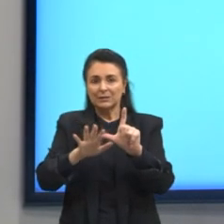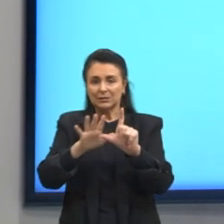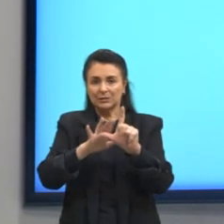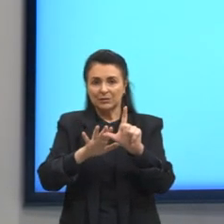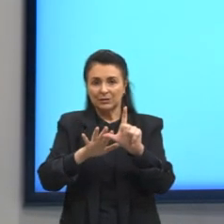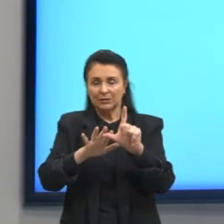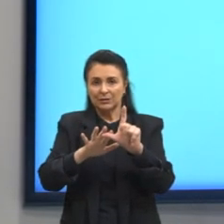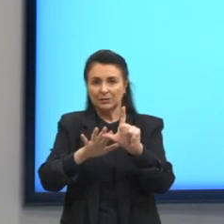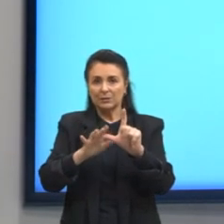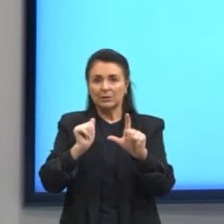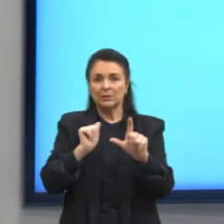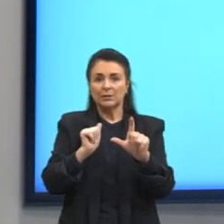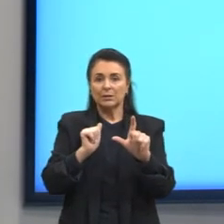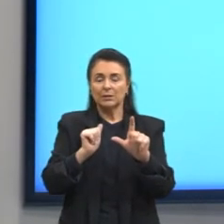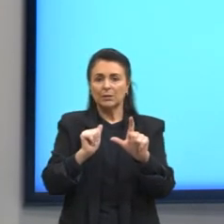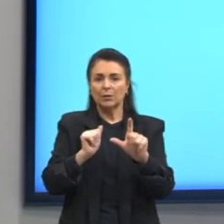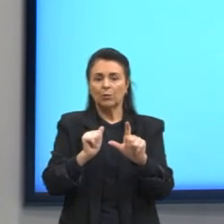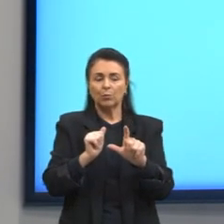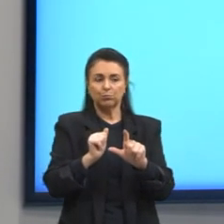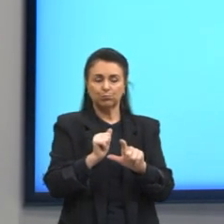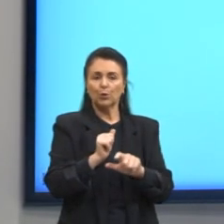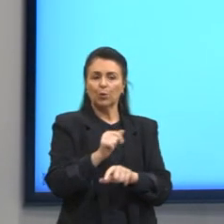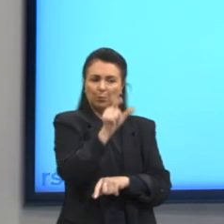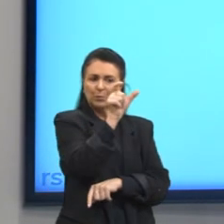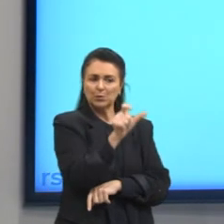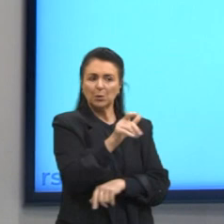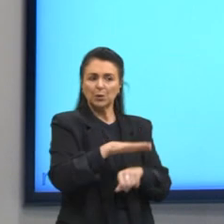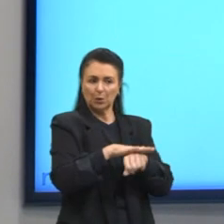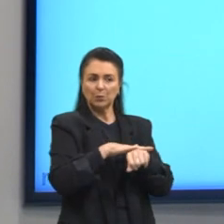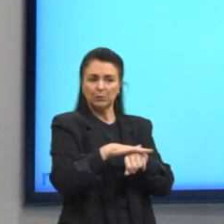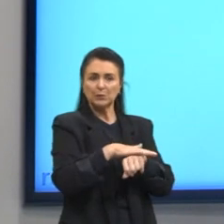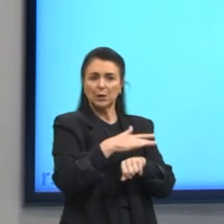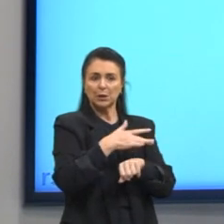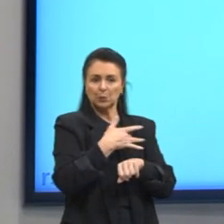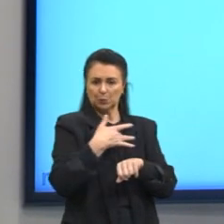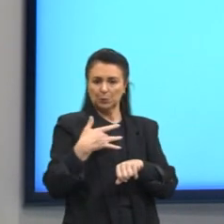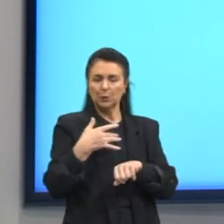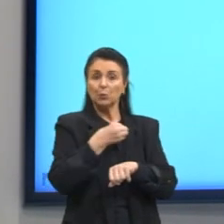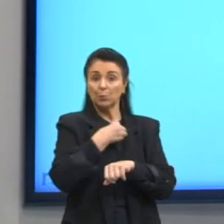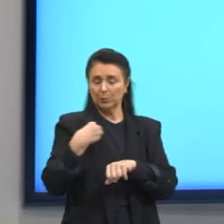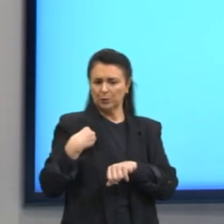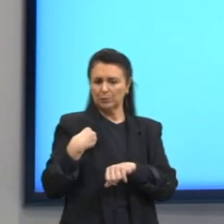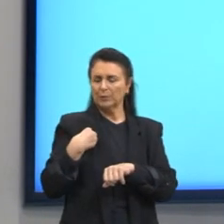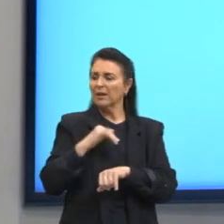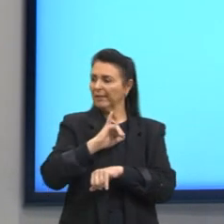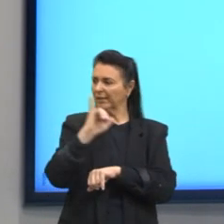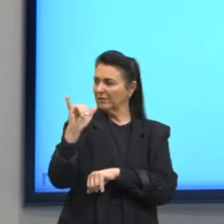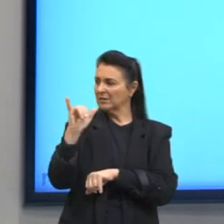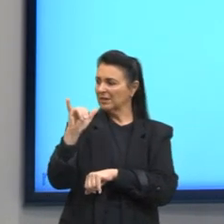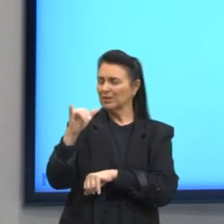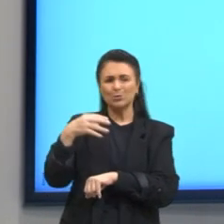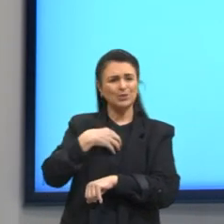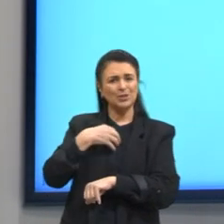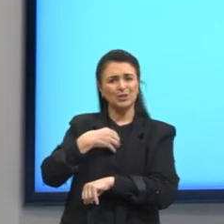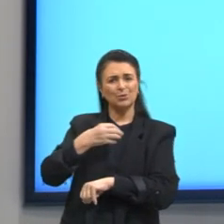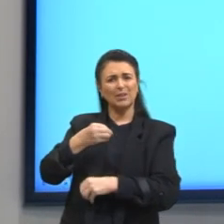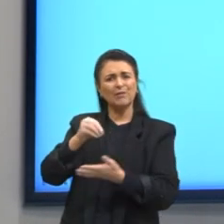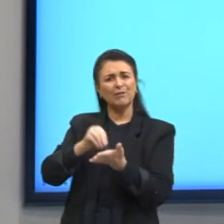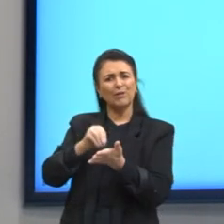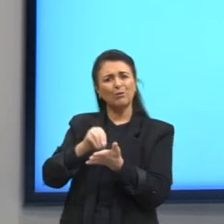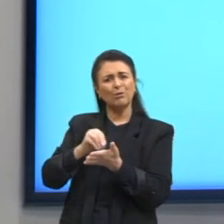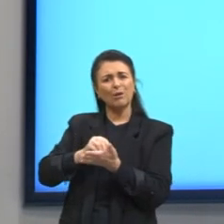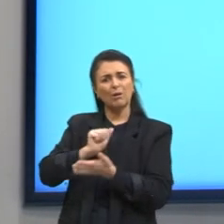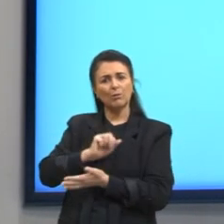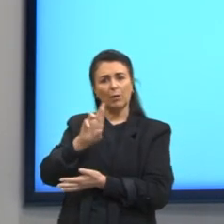o do paciente está conversando com o médico eo paciente diz Doutor eu tô com falta de ar e o médico